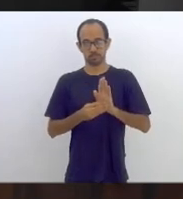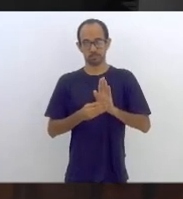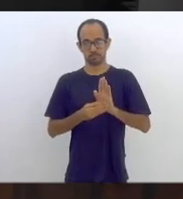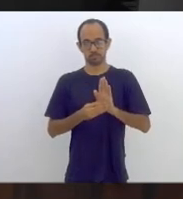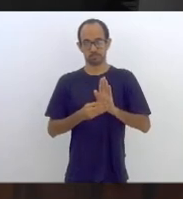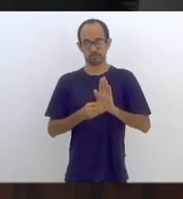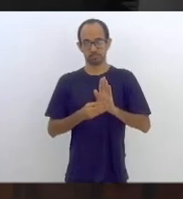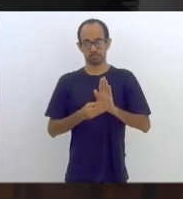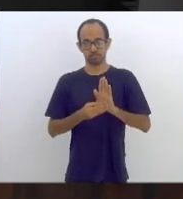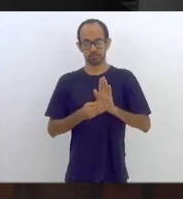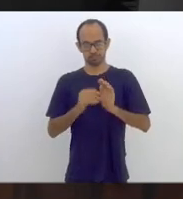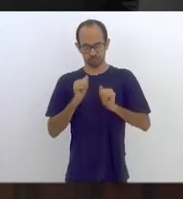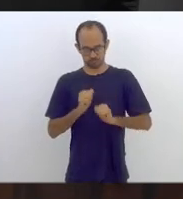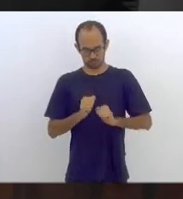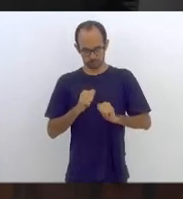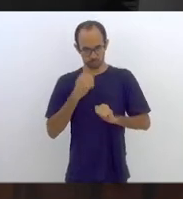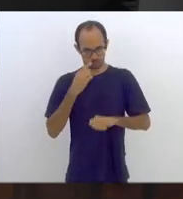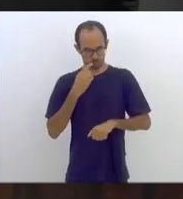podemos